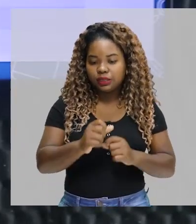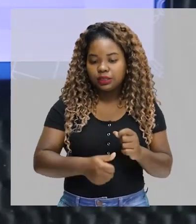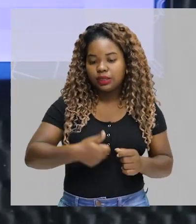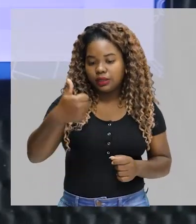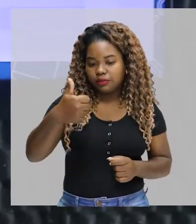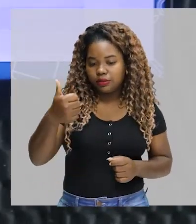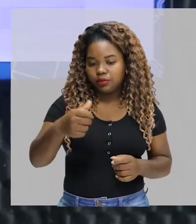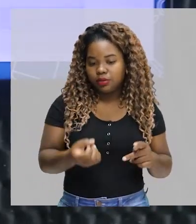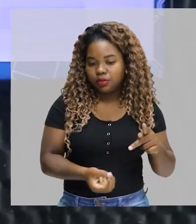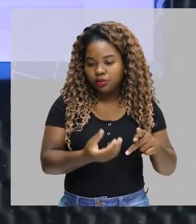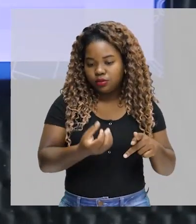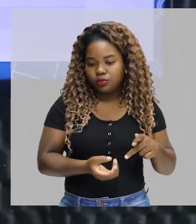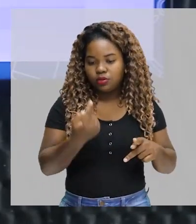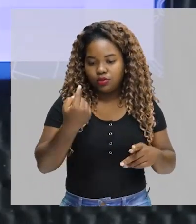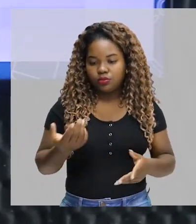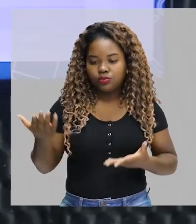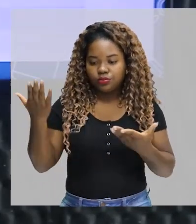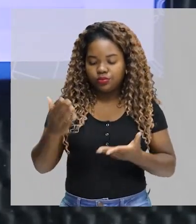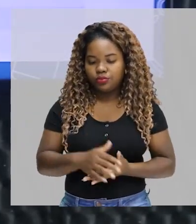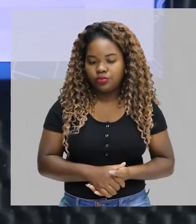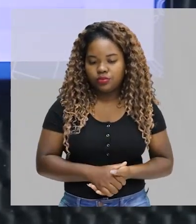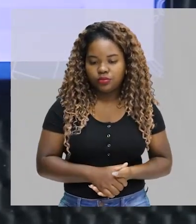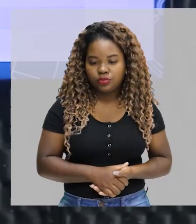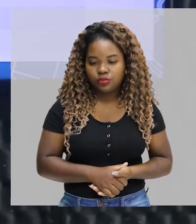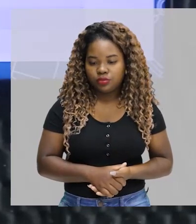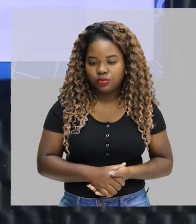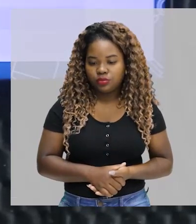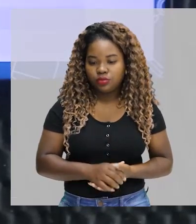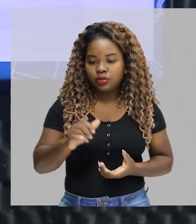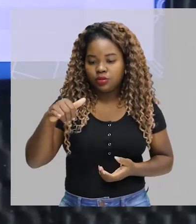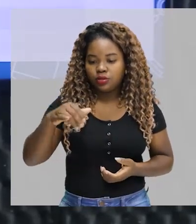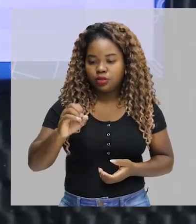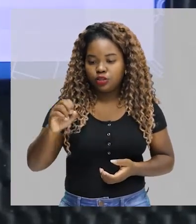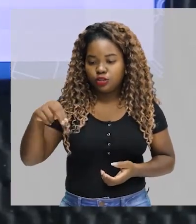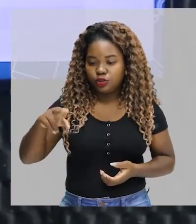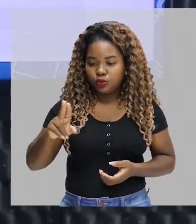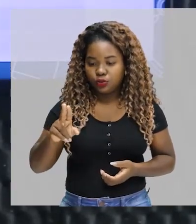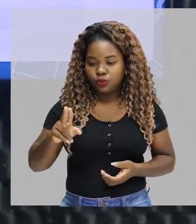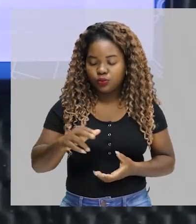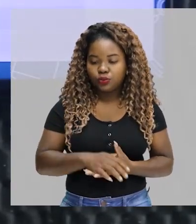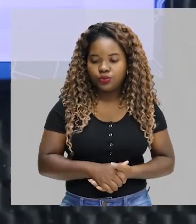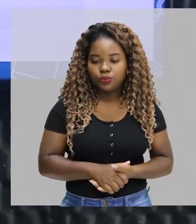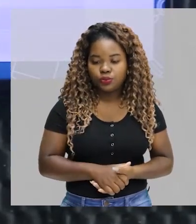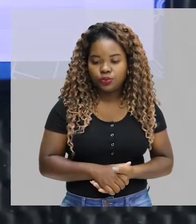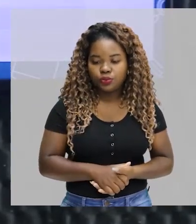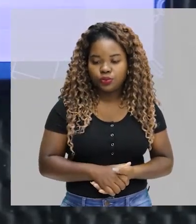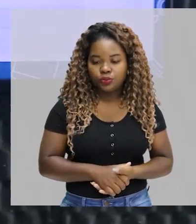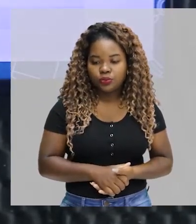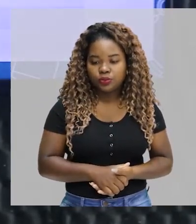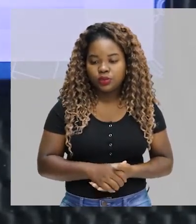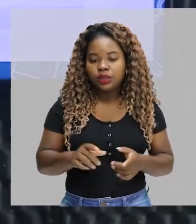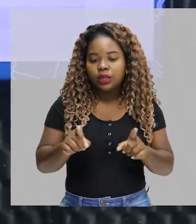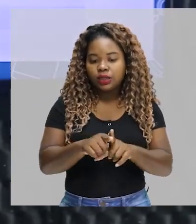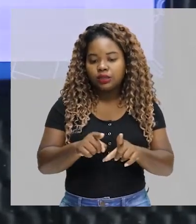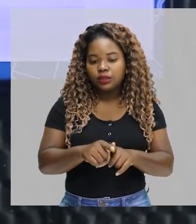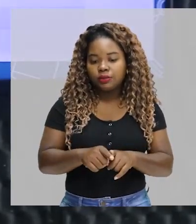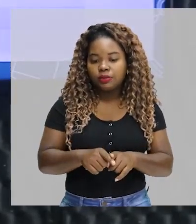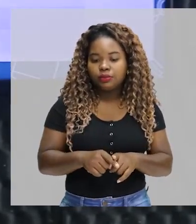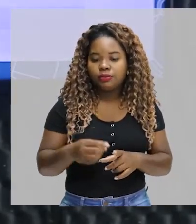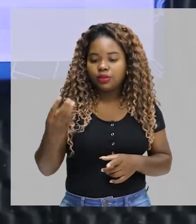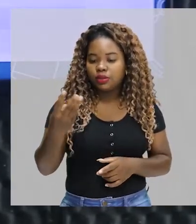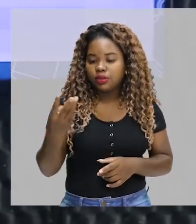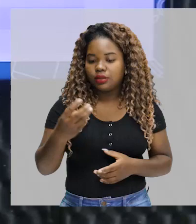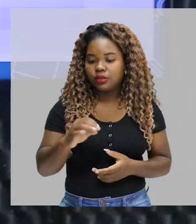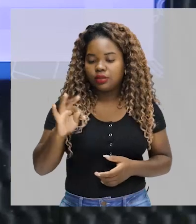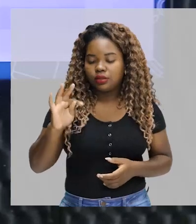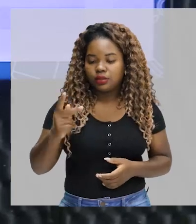us, nos. You é o vos ou vocês. E o them pode ser traduzido